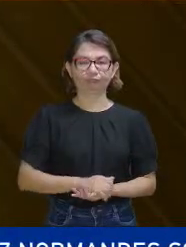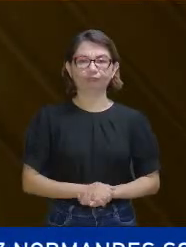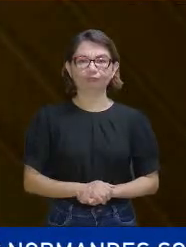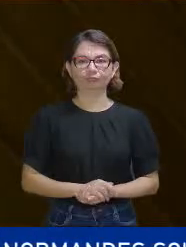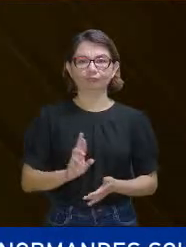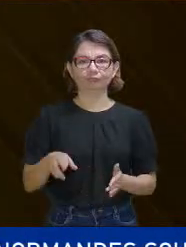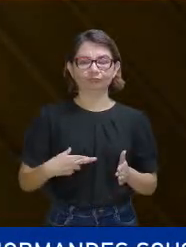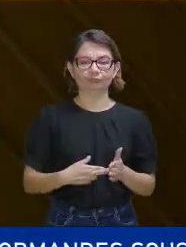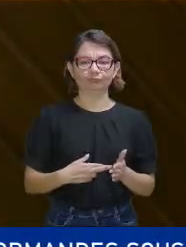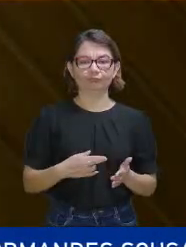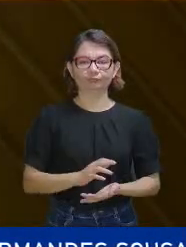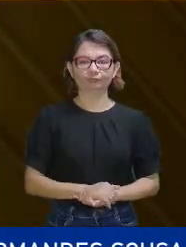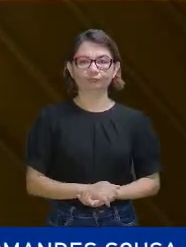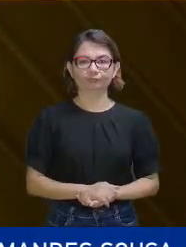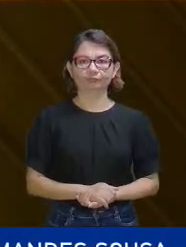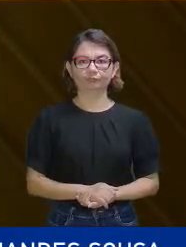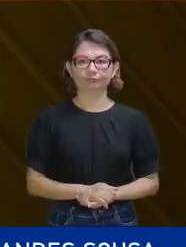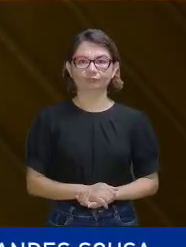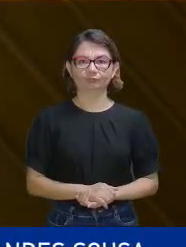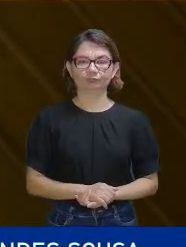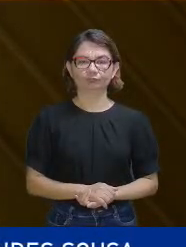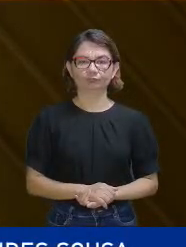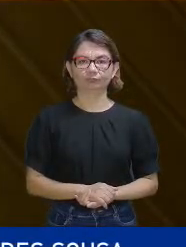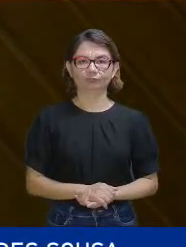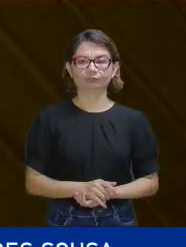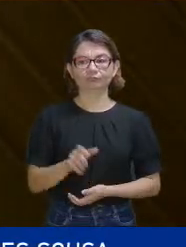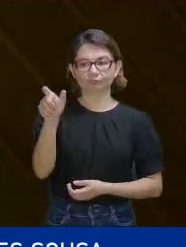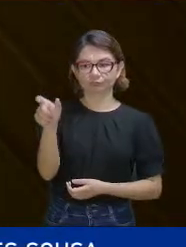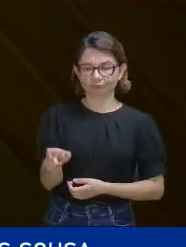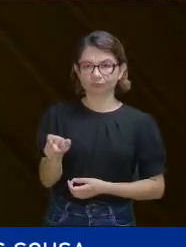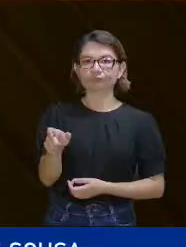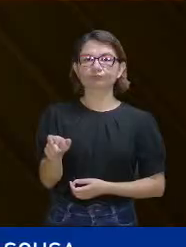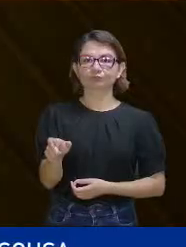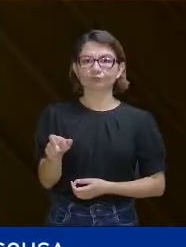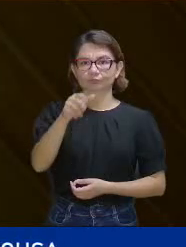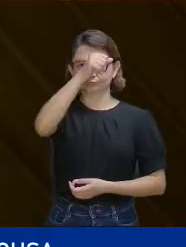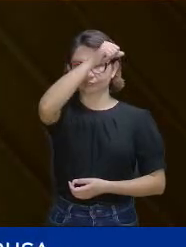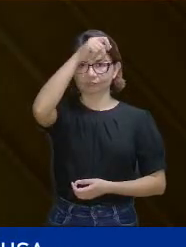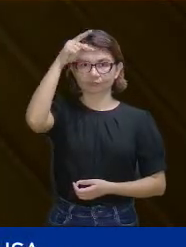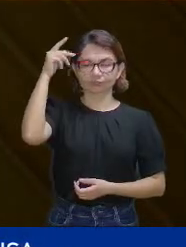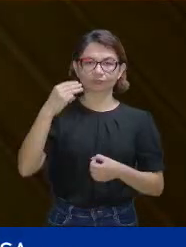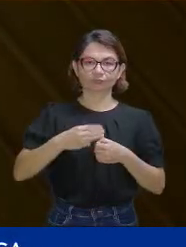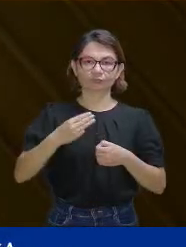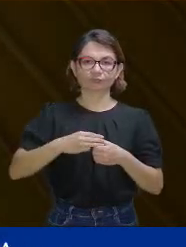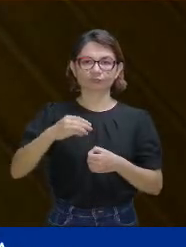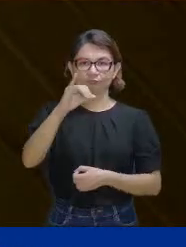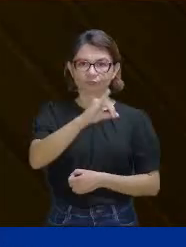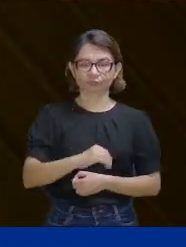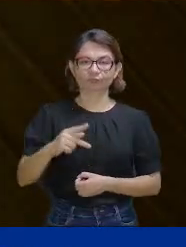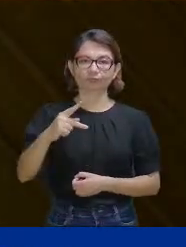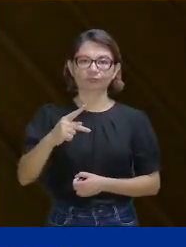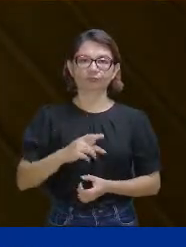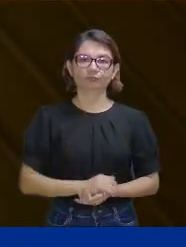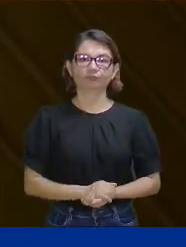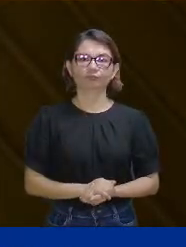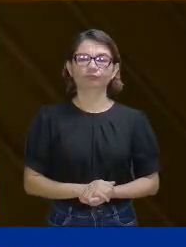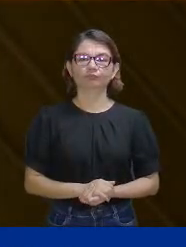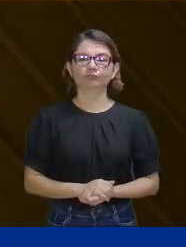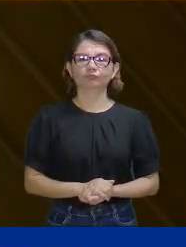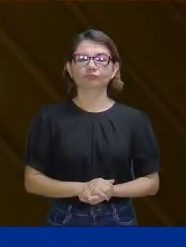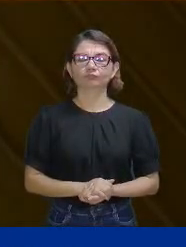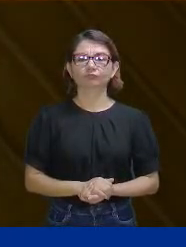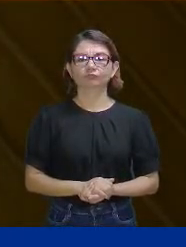senhor relator, o impetrante prefeito do município de Oiapoque